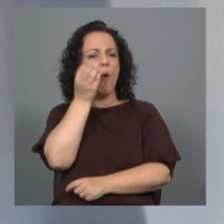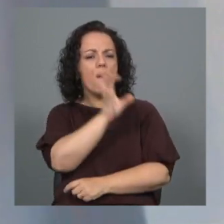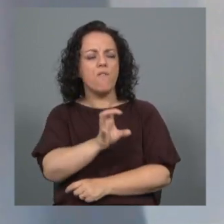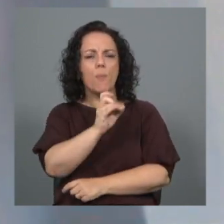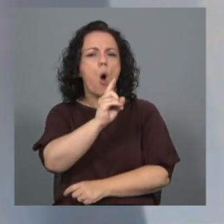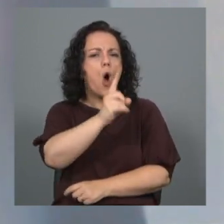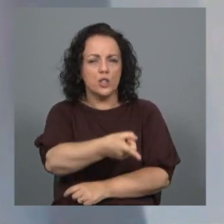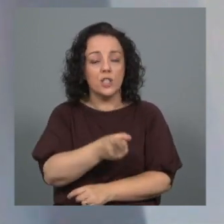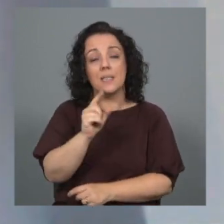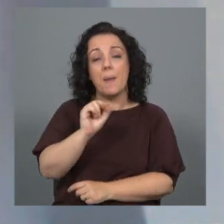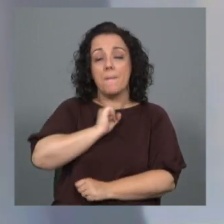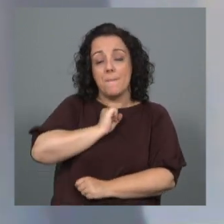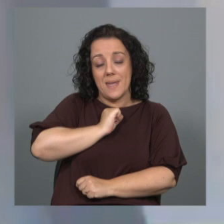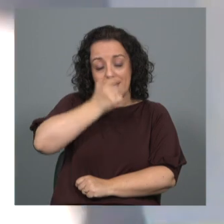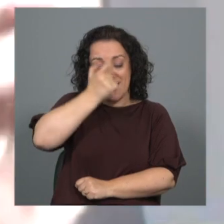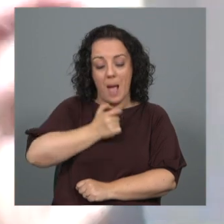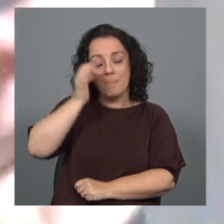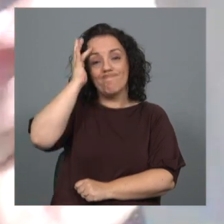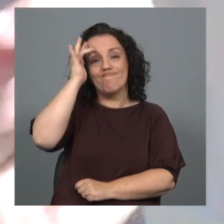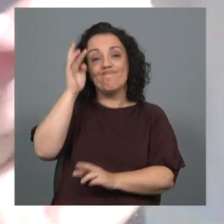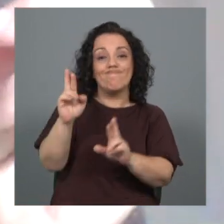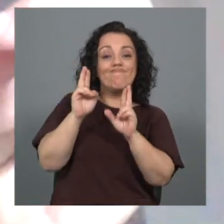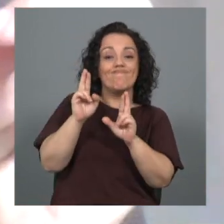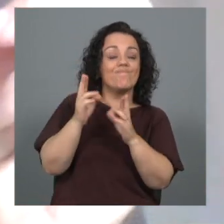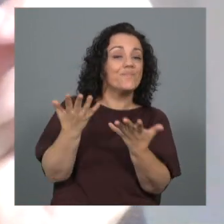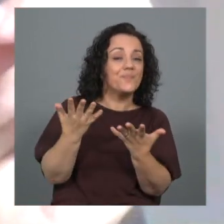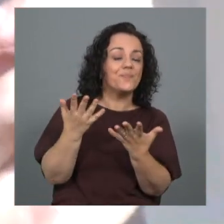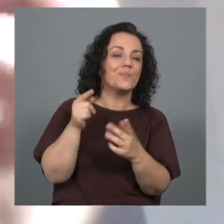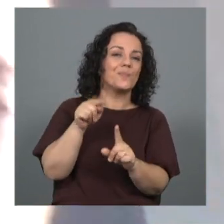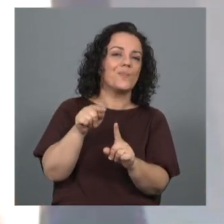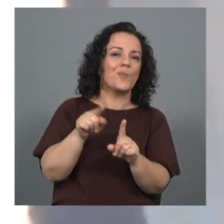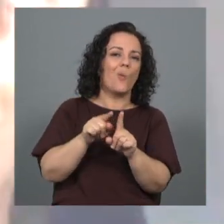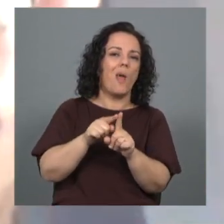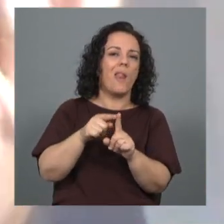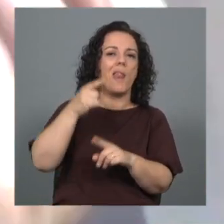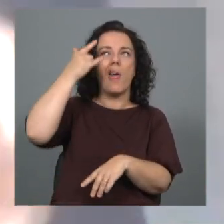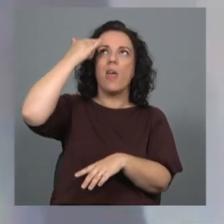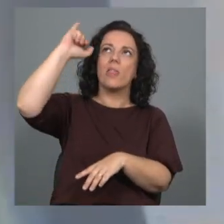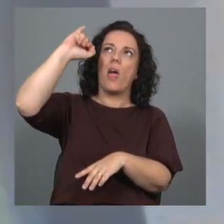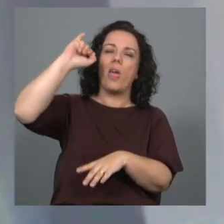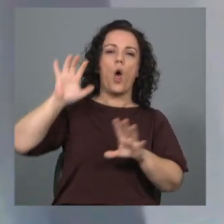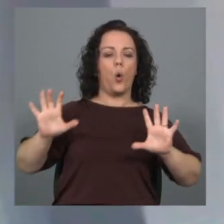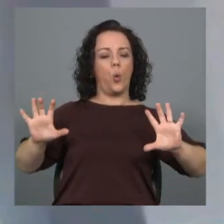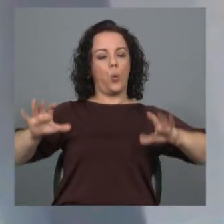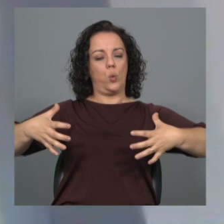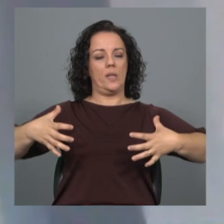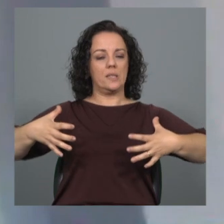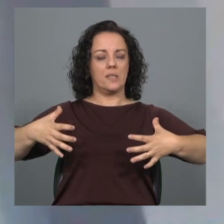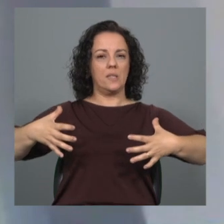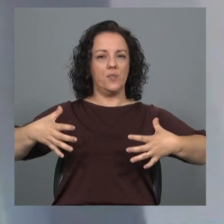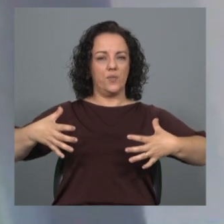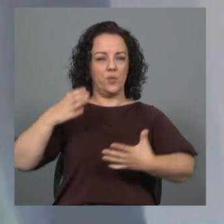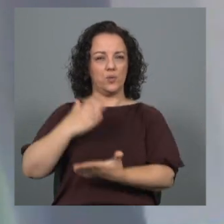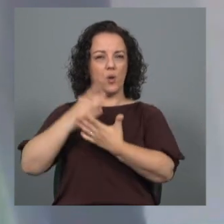é a minha expectativa também que isto passe um pouquinho da ideia coletiva, mas depois também para a